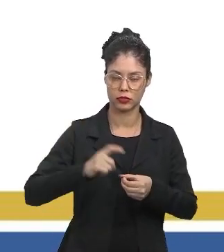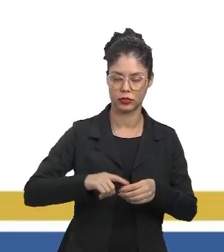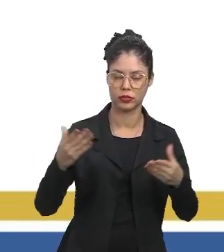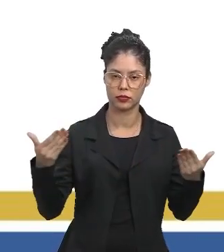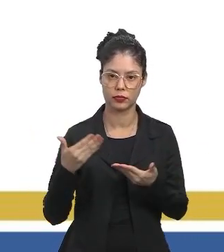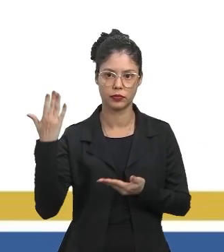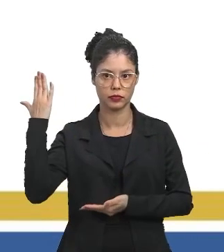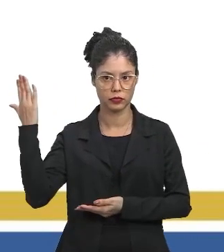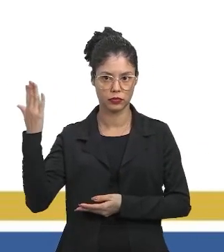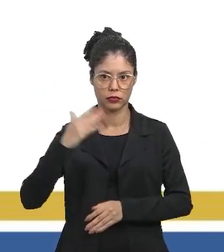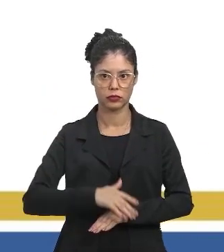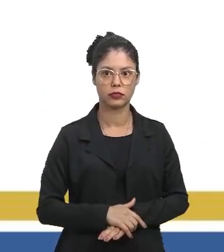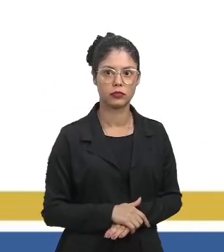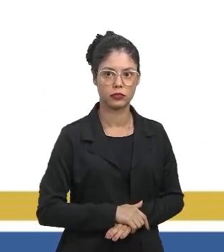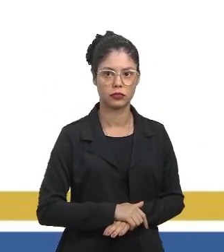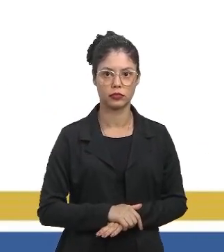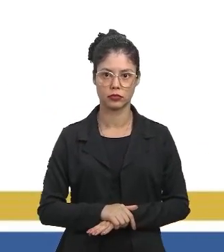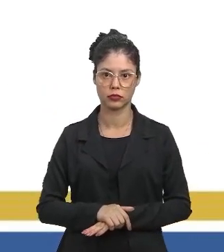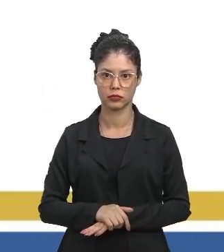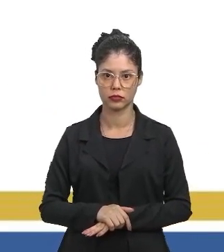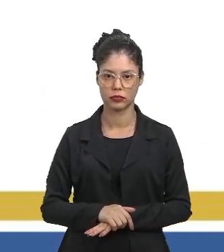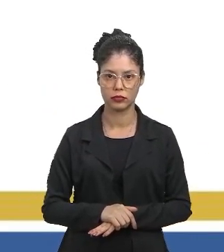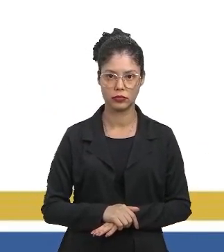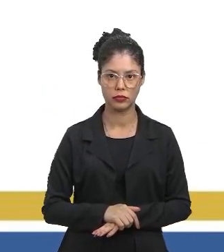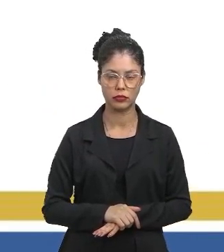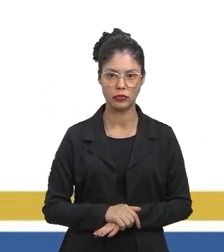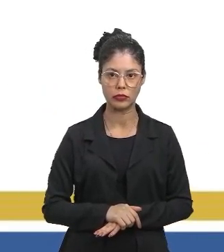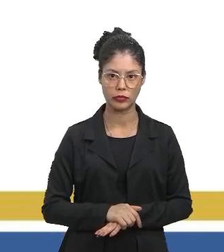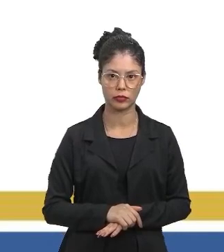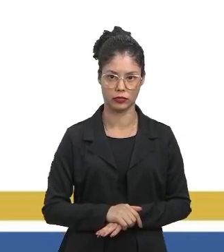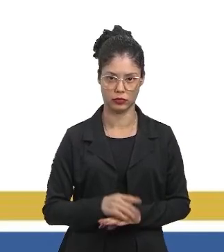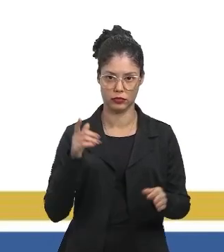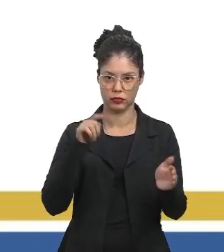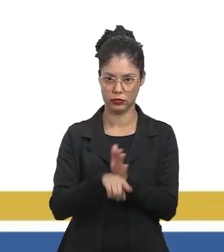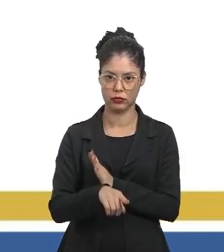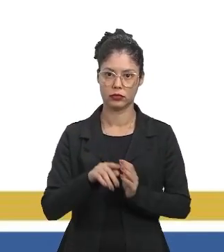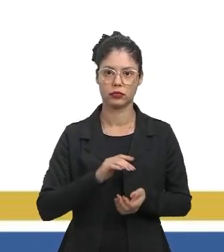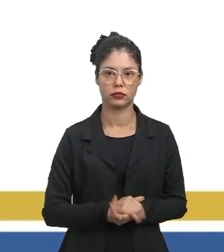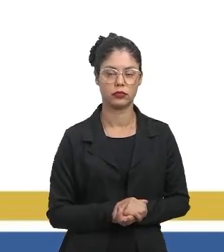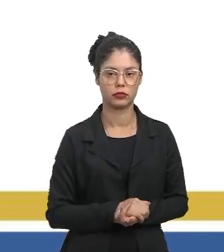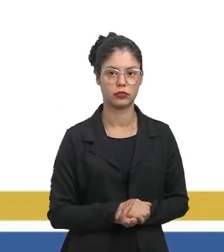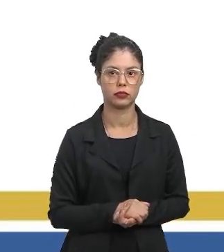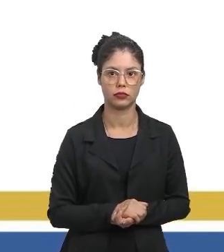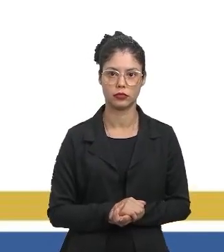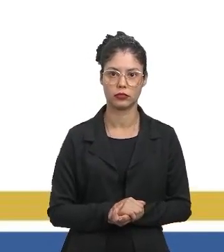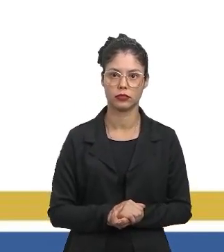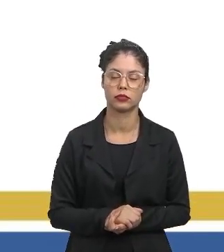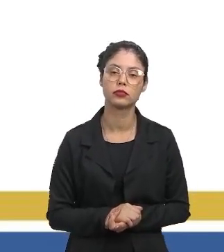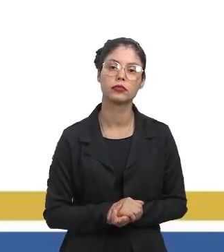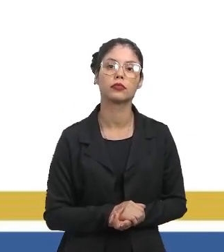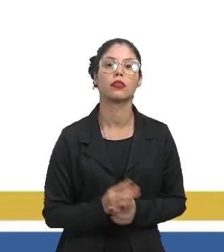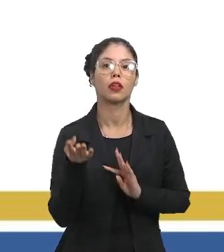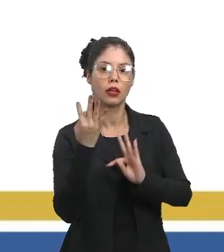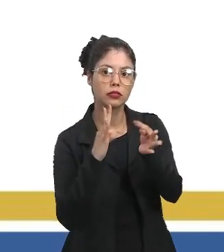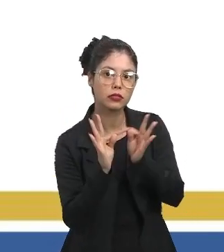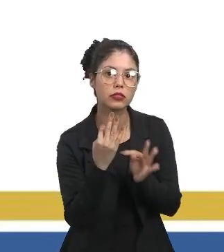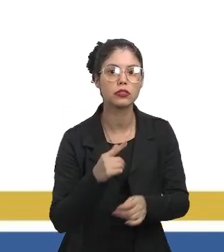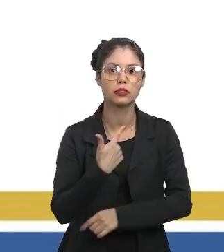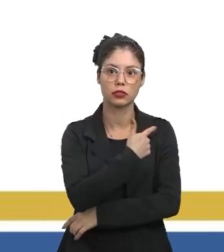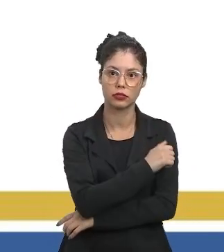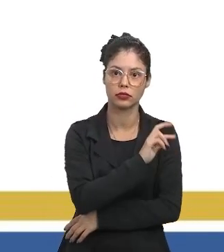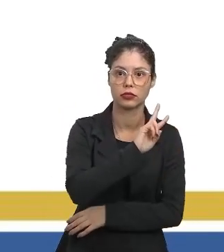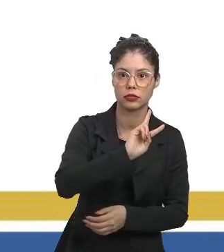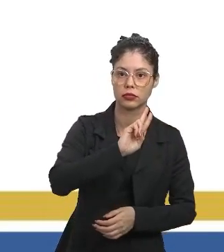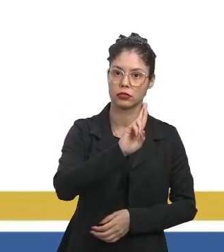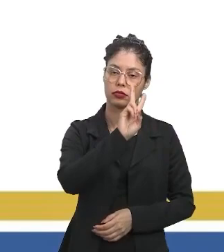cá, para ácidos nucleicos, não, né? Para a questão Enem 2023. Então diz assim, a